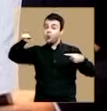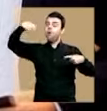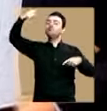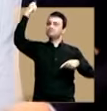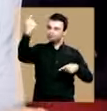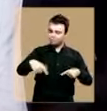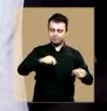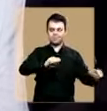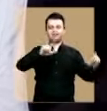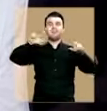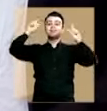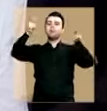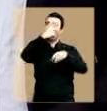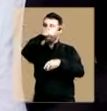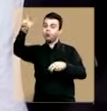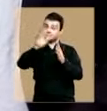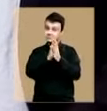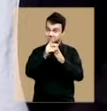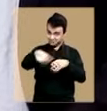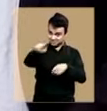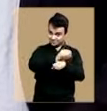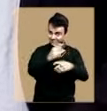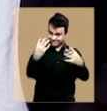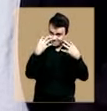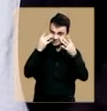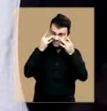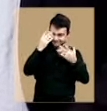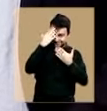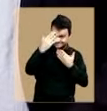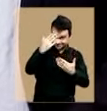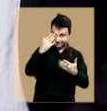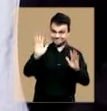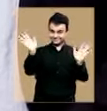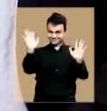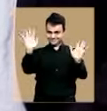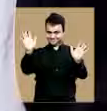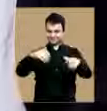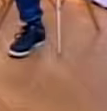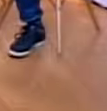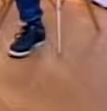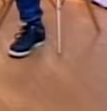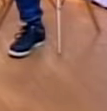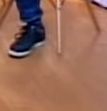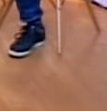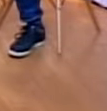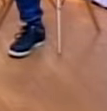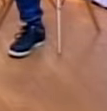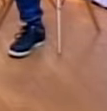volta na próxima semana, esperamos você aqui, hein? Muito obrigada por sua audiência. Tchau. Tchau.